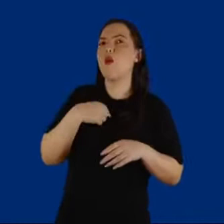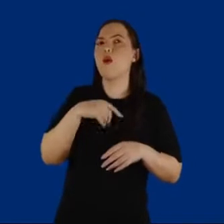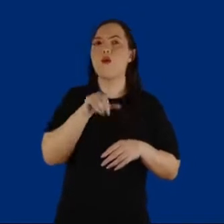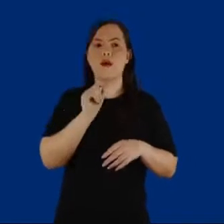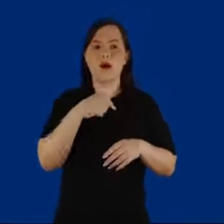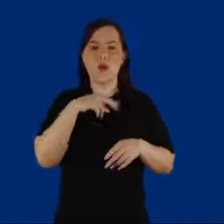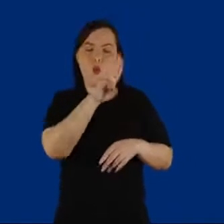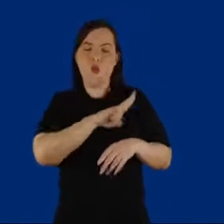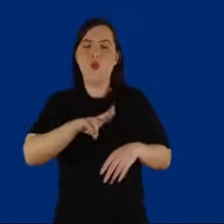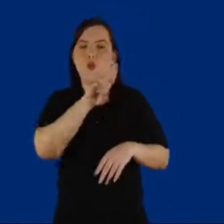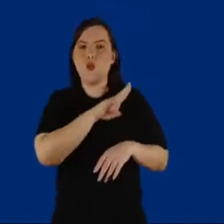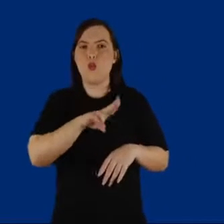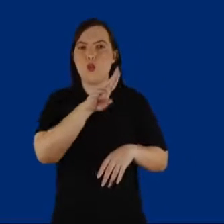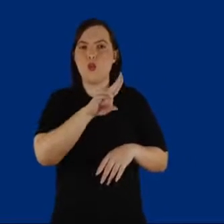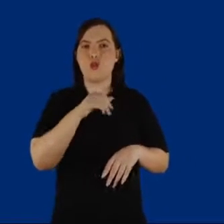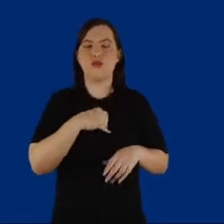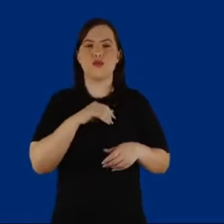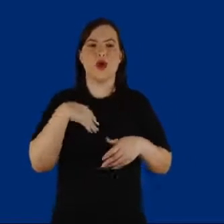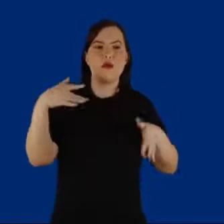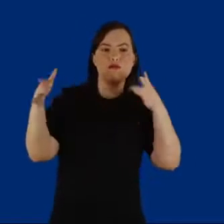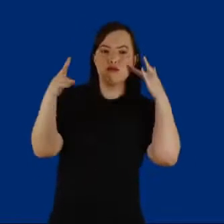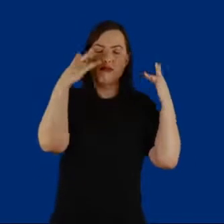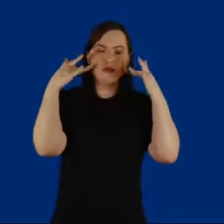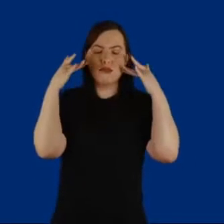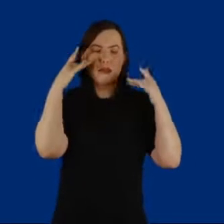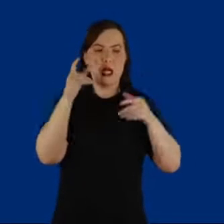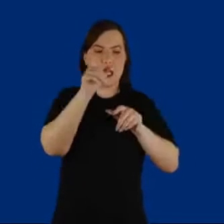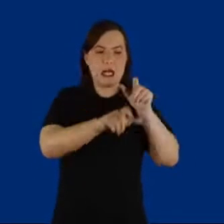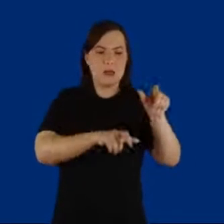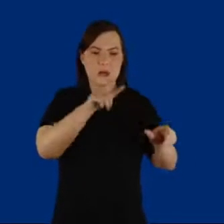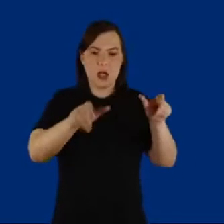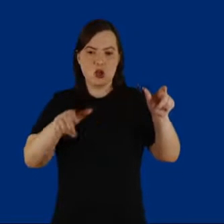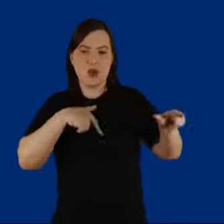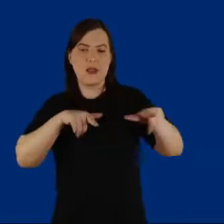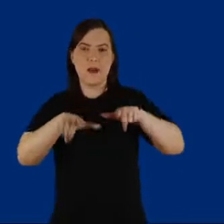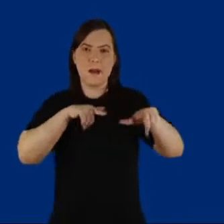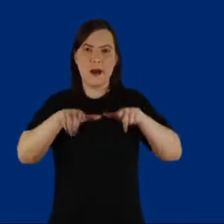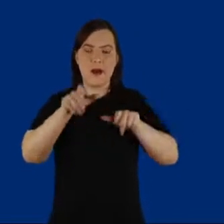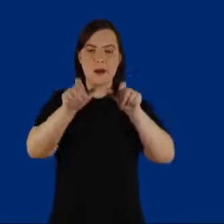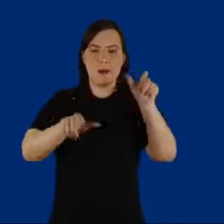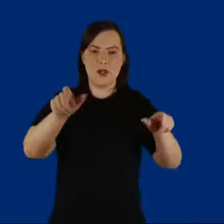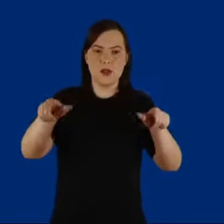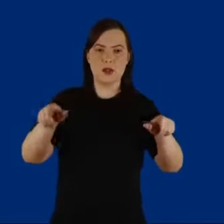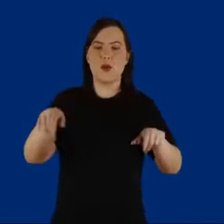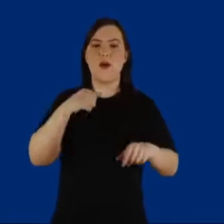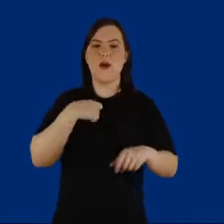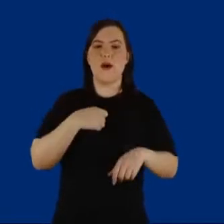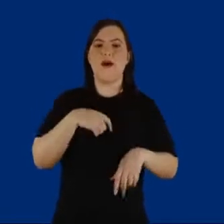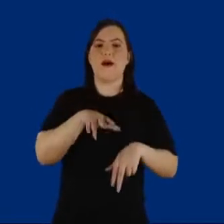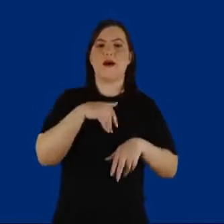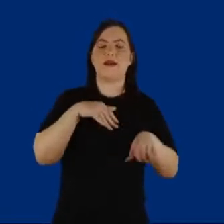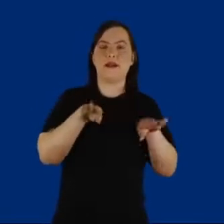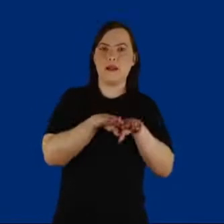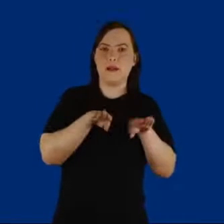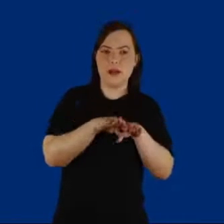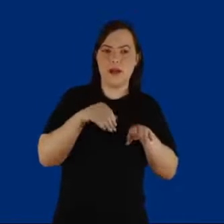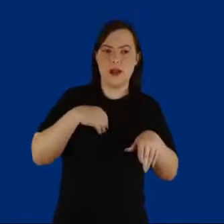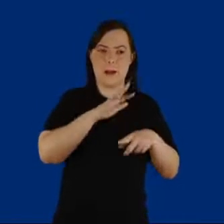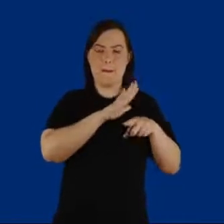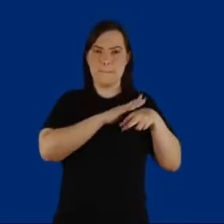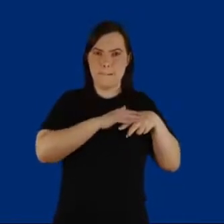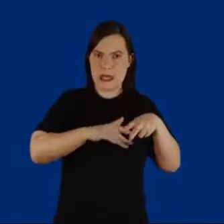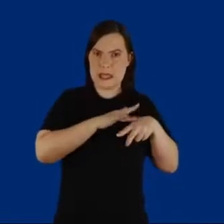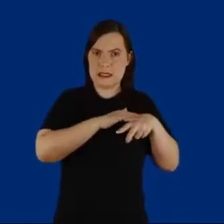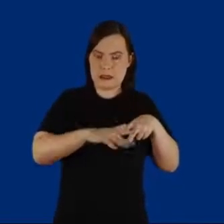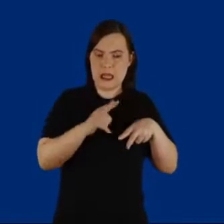que usa o teatro e trabalha com pessoas psicóticas e pacientes de trauma e vários tipos de